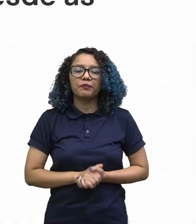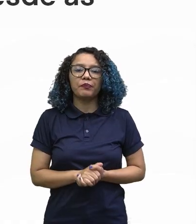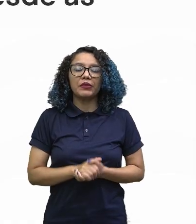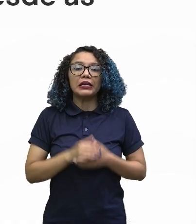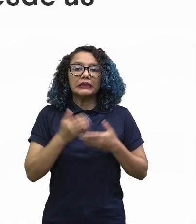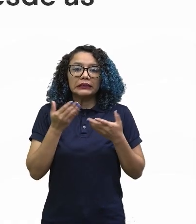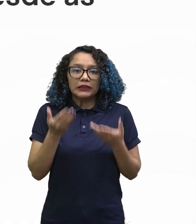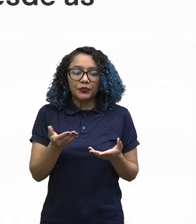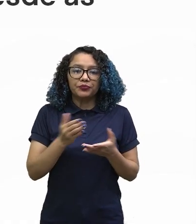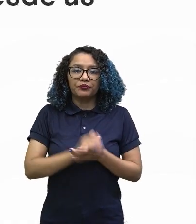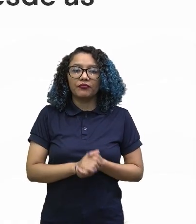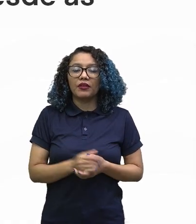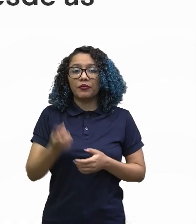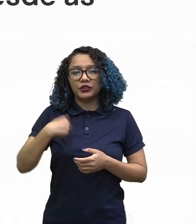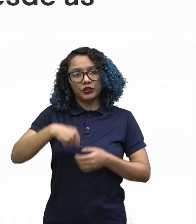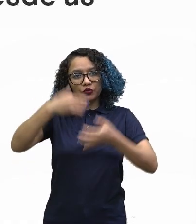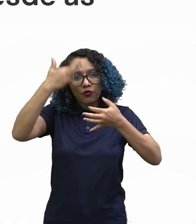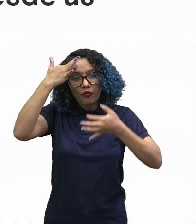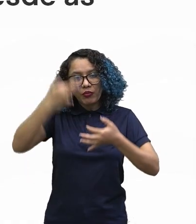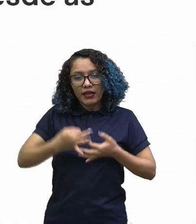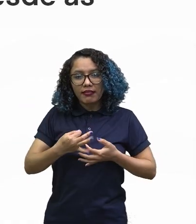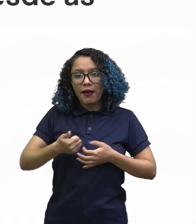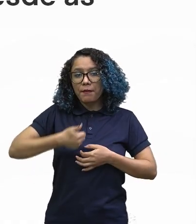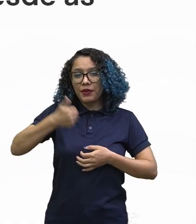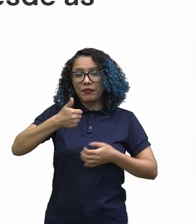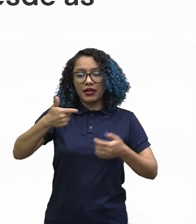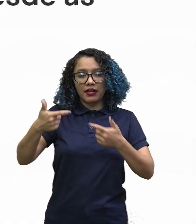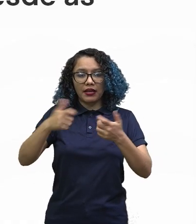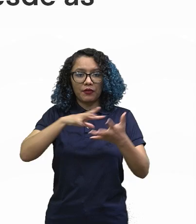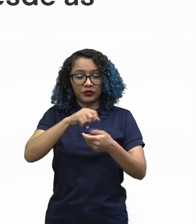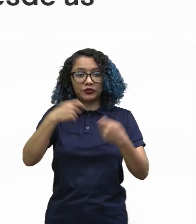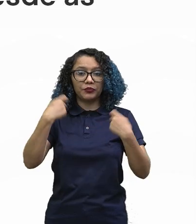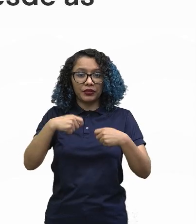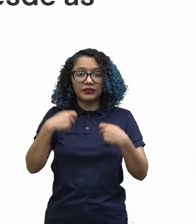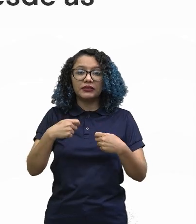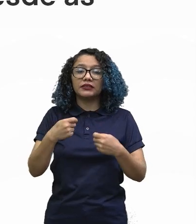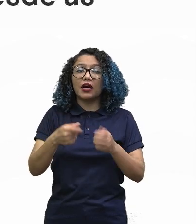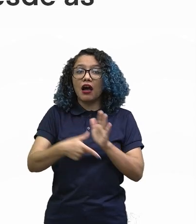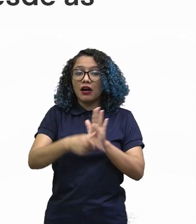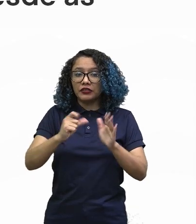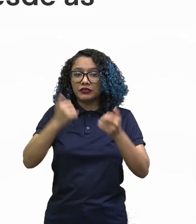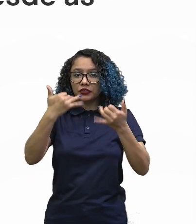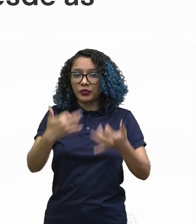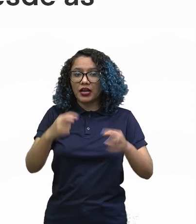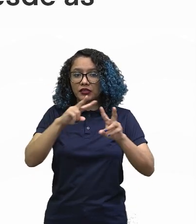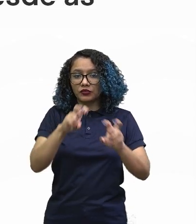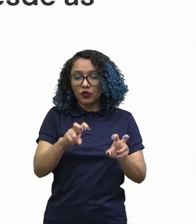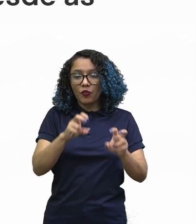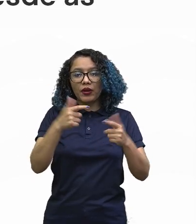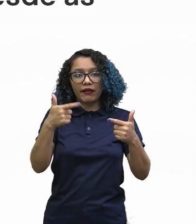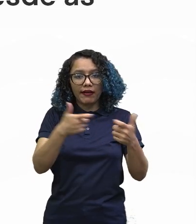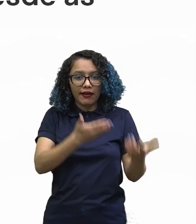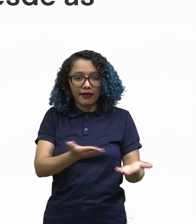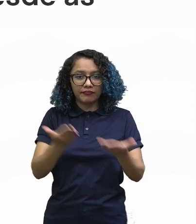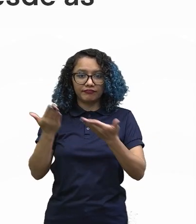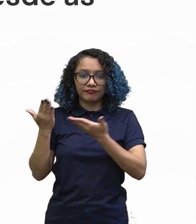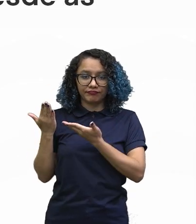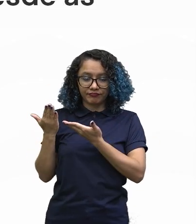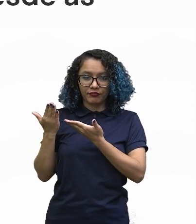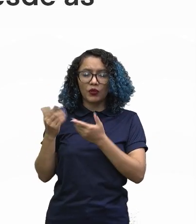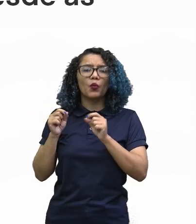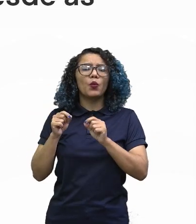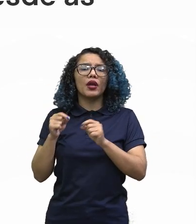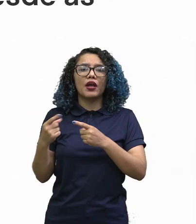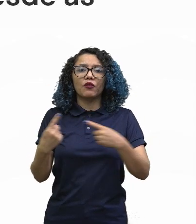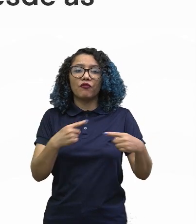Para a compreensão da Primeira Guerra Mundial, precisamos falar da Guerra Franco-Prussiana, né, que foi ali um